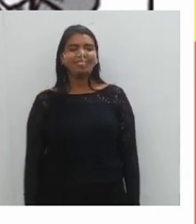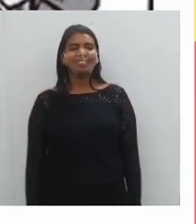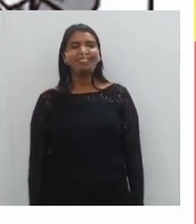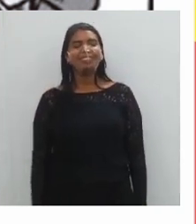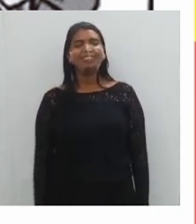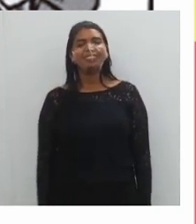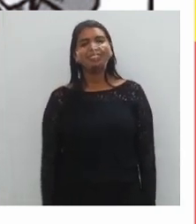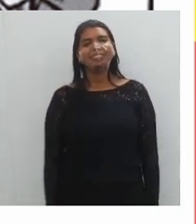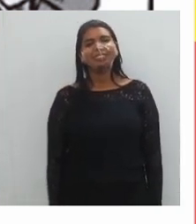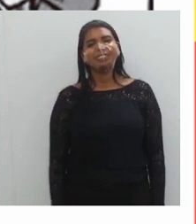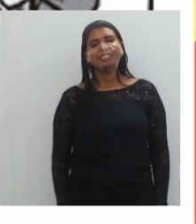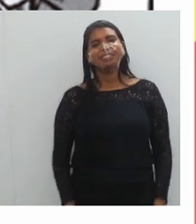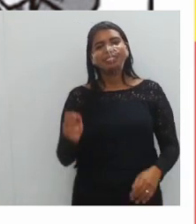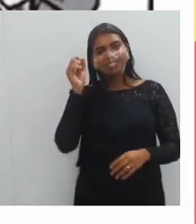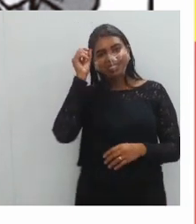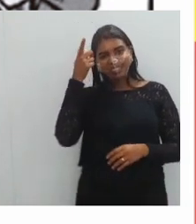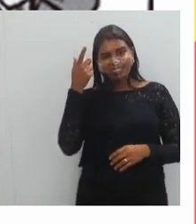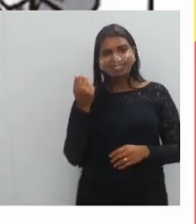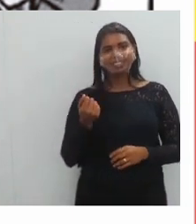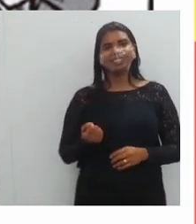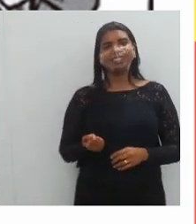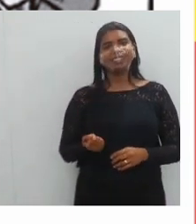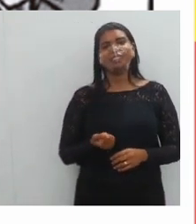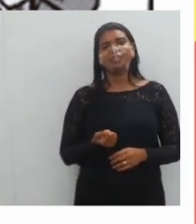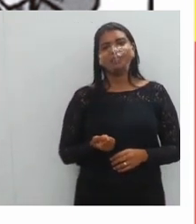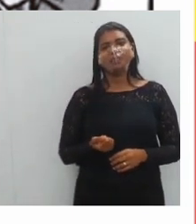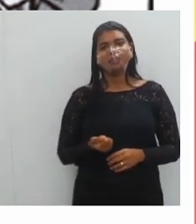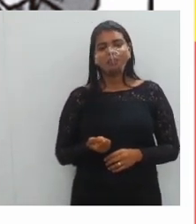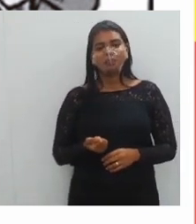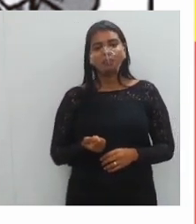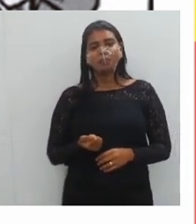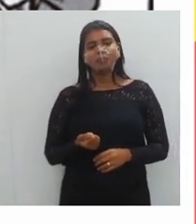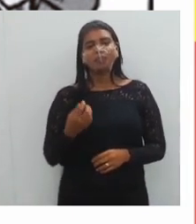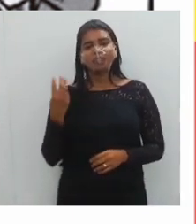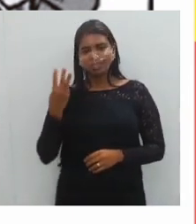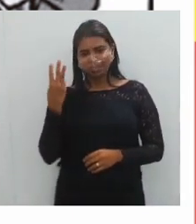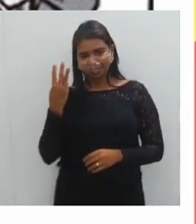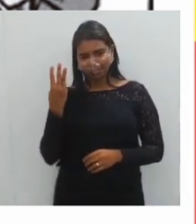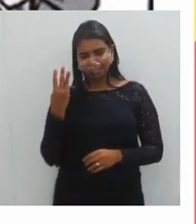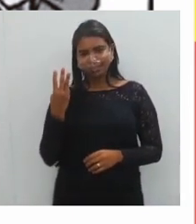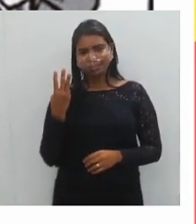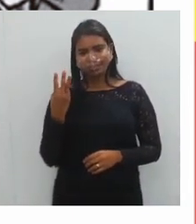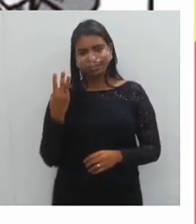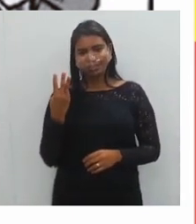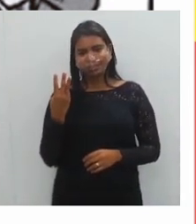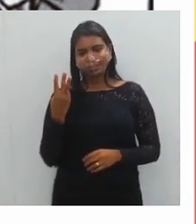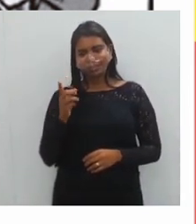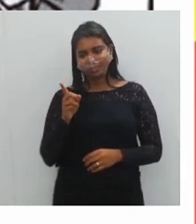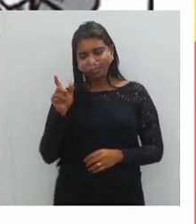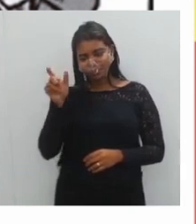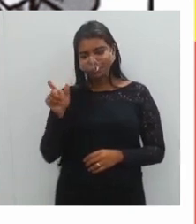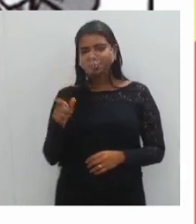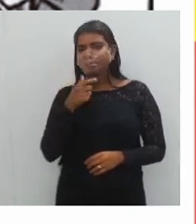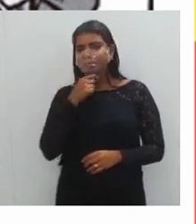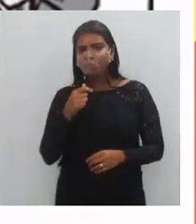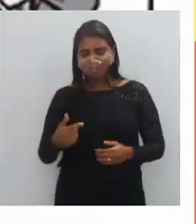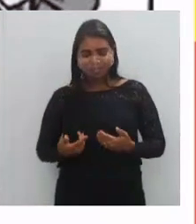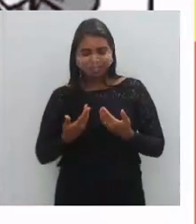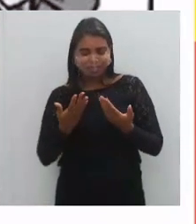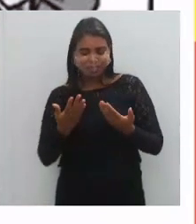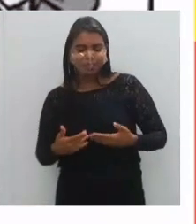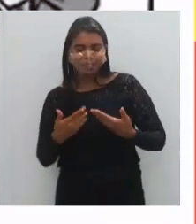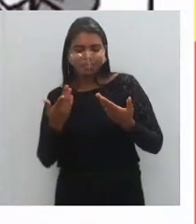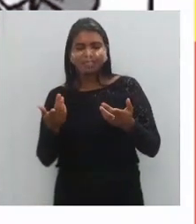Enfim, dando a ideia de que este terceiro personagem conseguiu convencer, né,